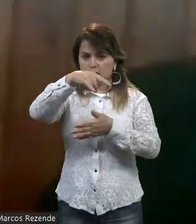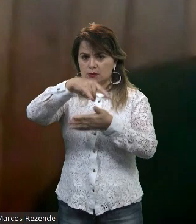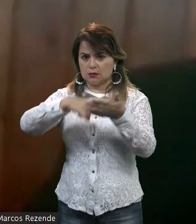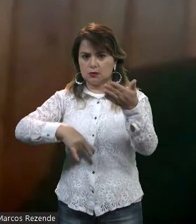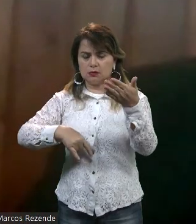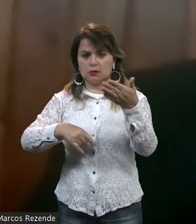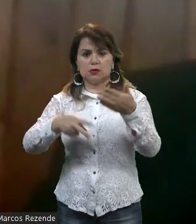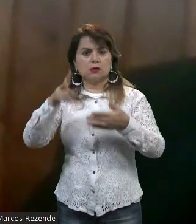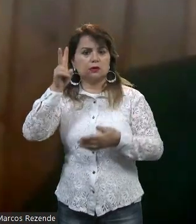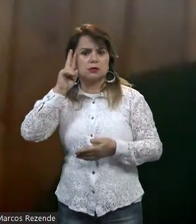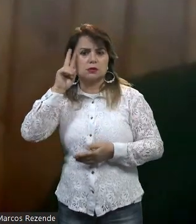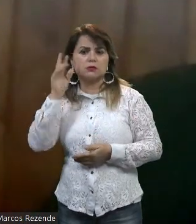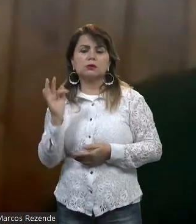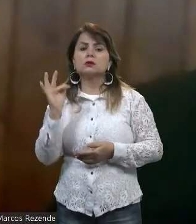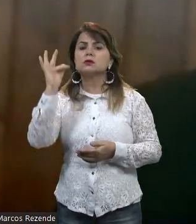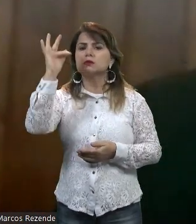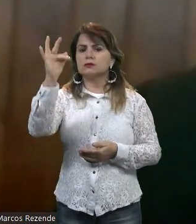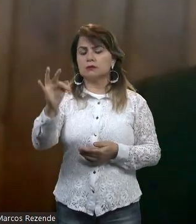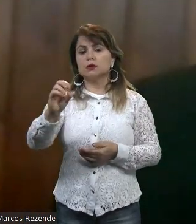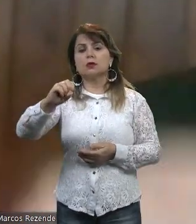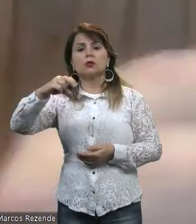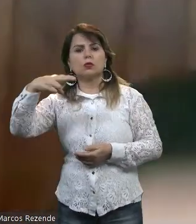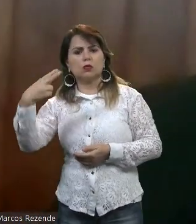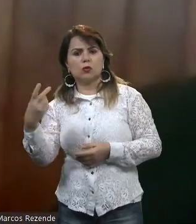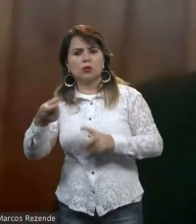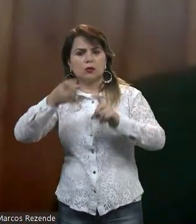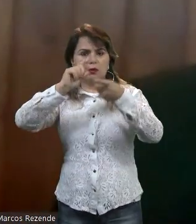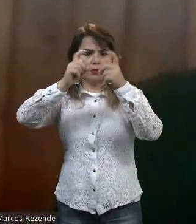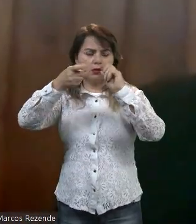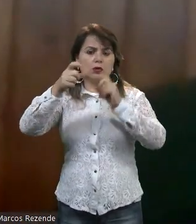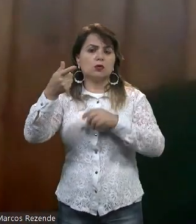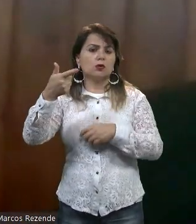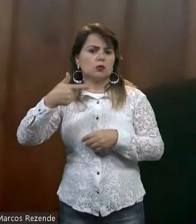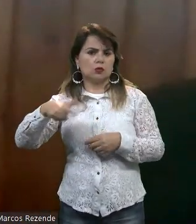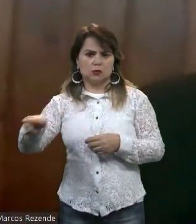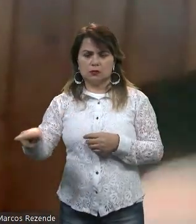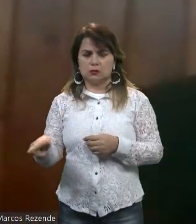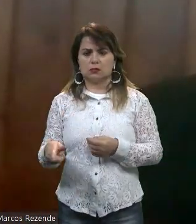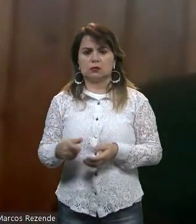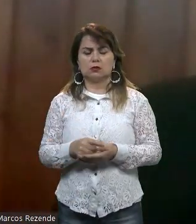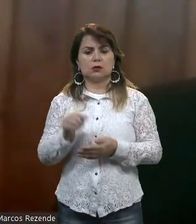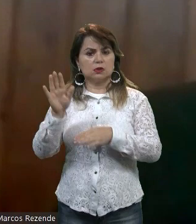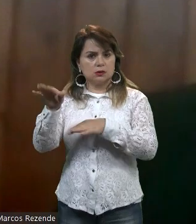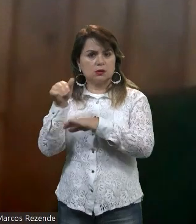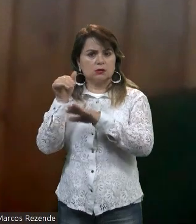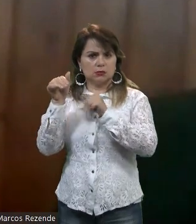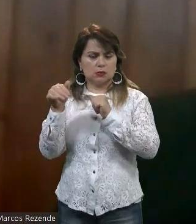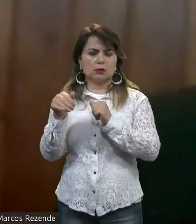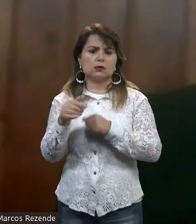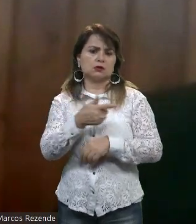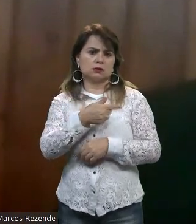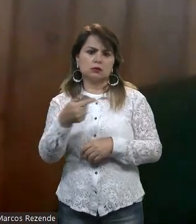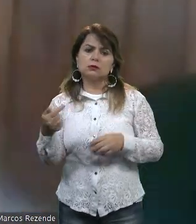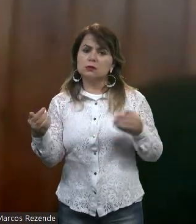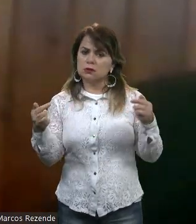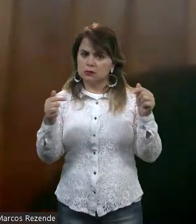segunda ou, eventualmente, numa sessão extraordinária convocada especificamente durante a semana para esse fim.